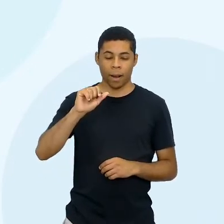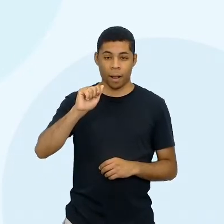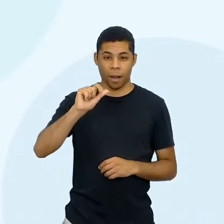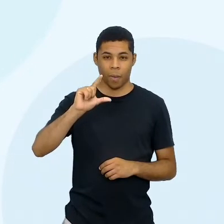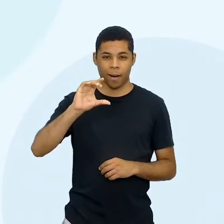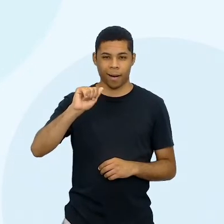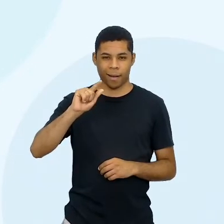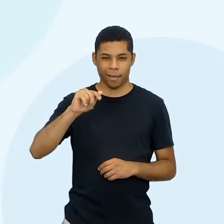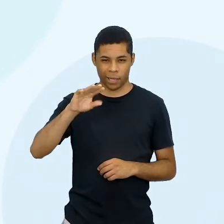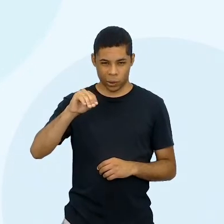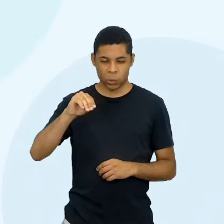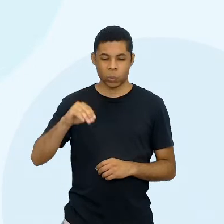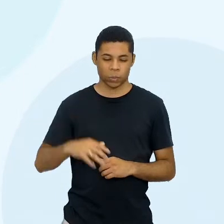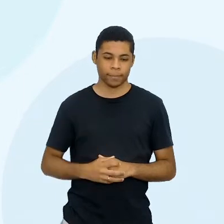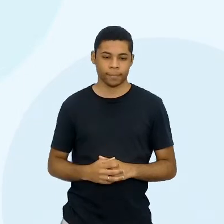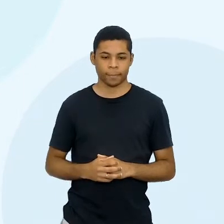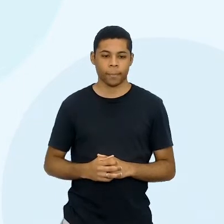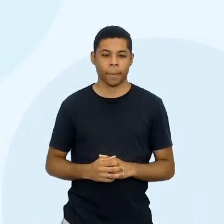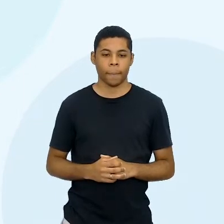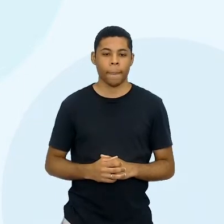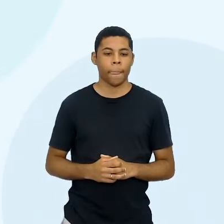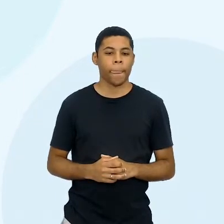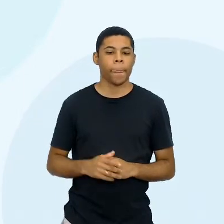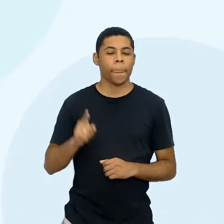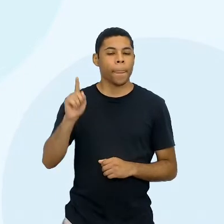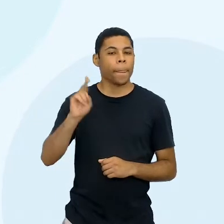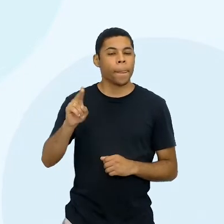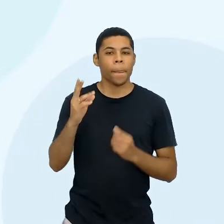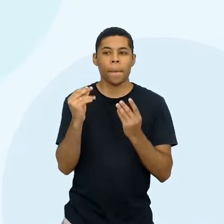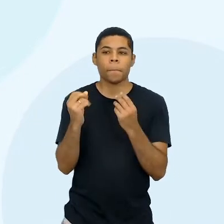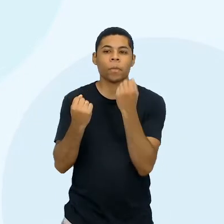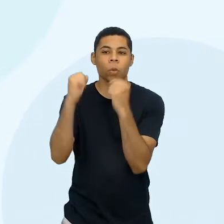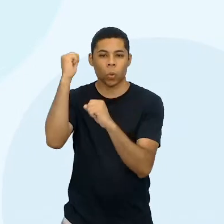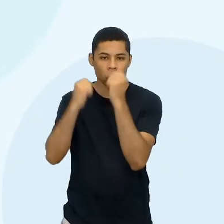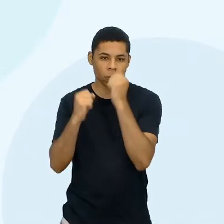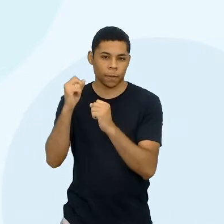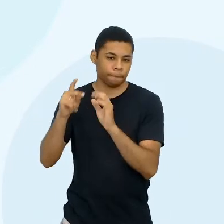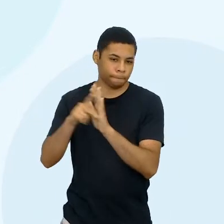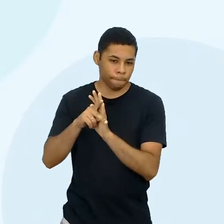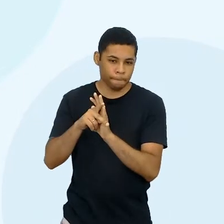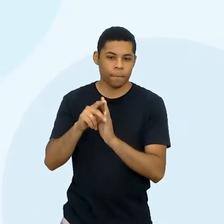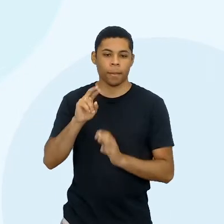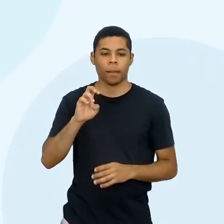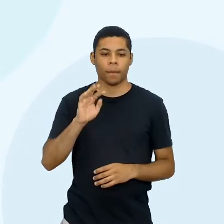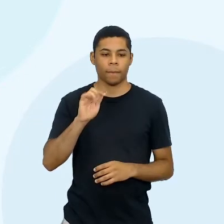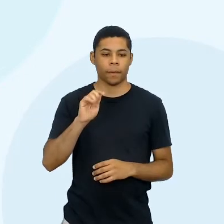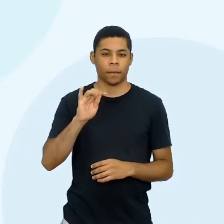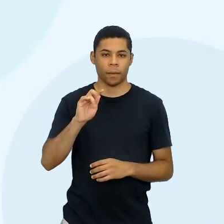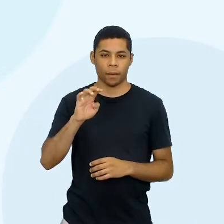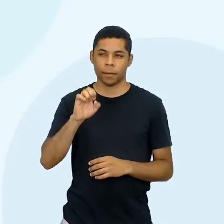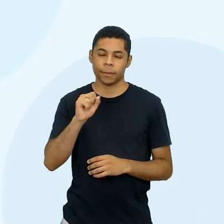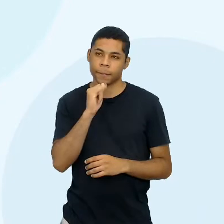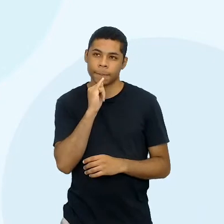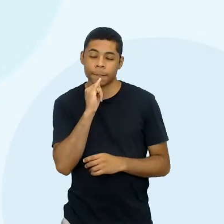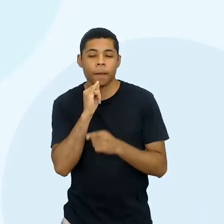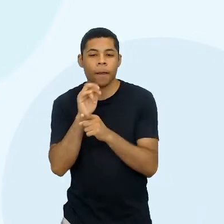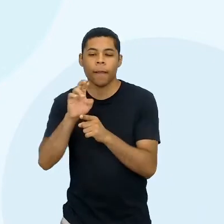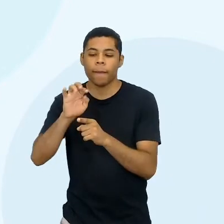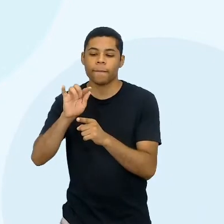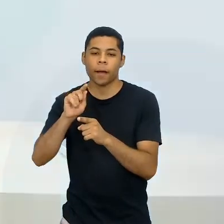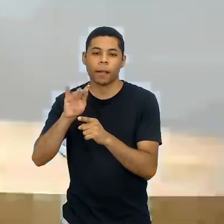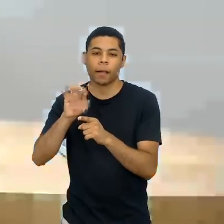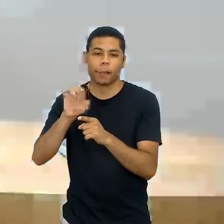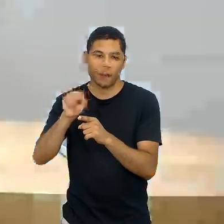de alcalinidade, né? Então ele é muito utilizado na indústria de refratários, vidros e cerâmicas, né? A indústria